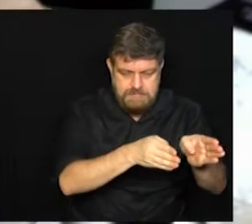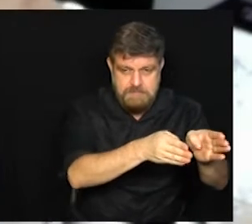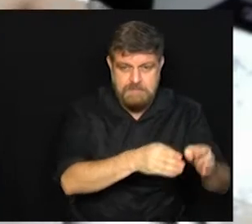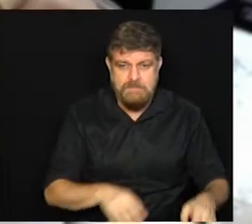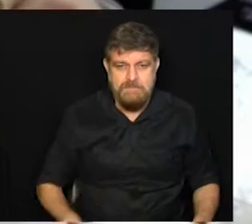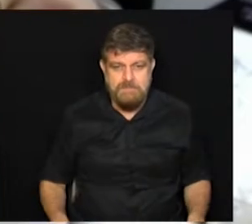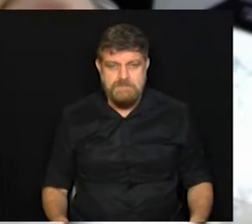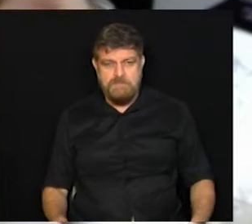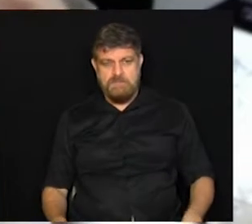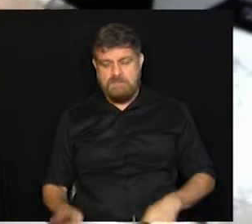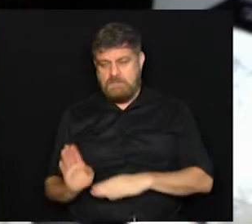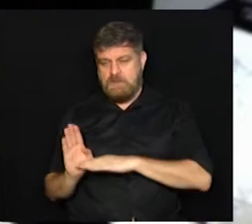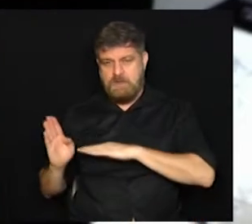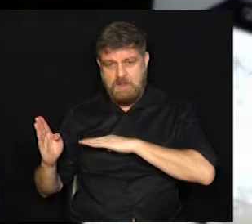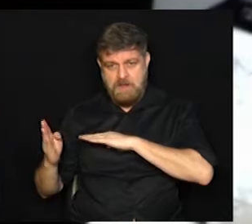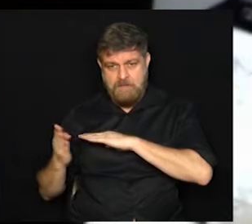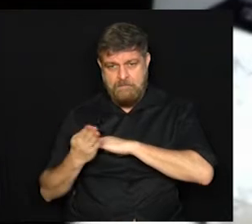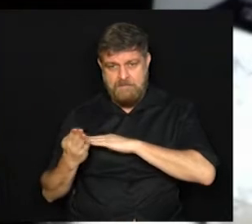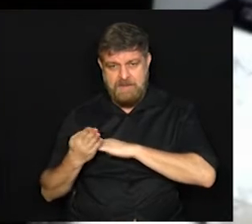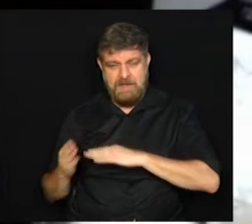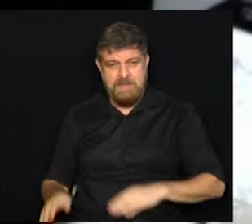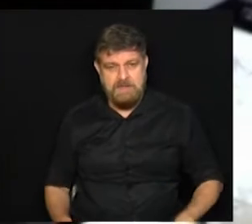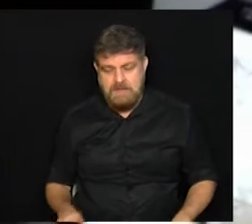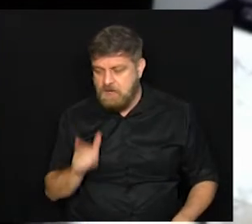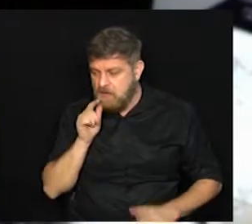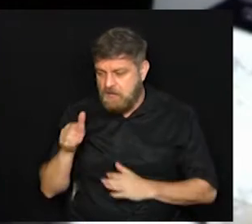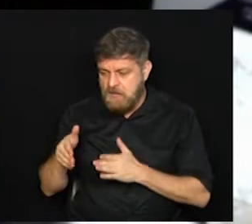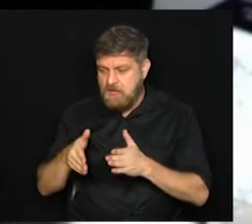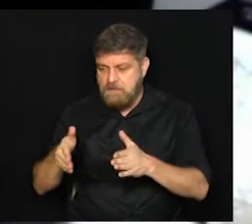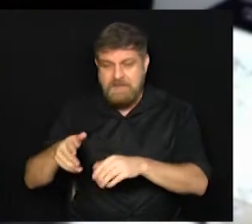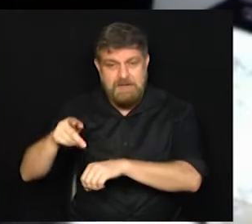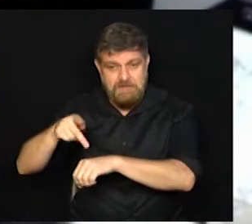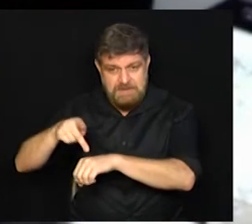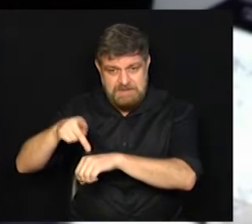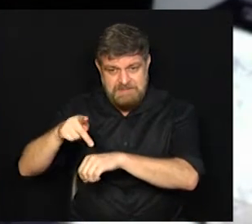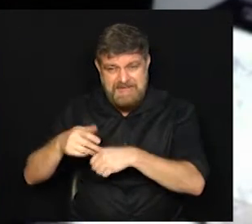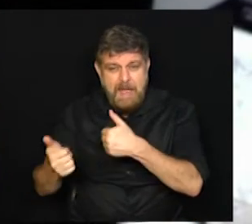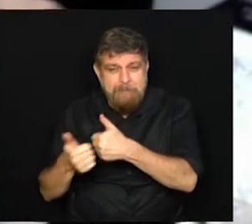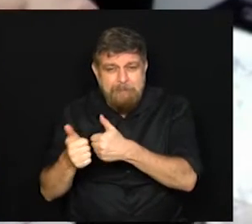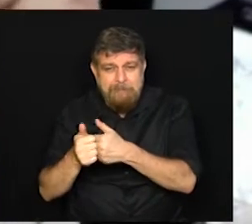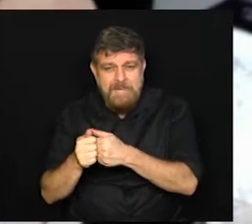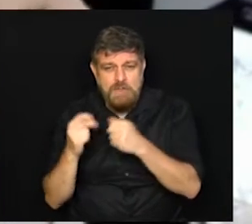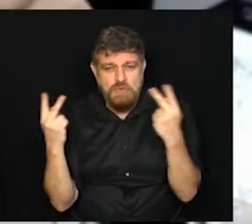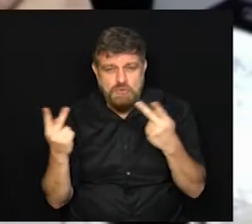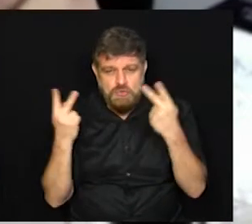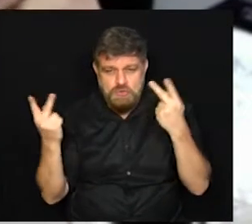Parque Linear Ribeirão das Pedras, fica perto do Dom Pedro, Shopping Dom Pedro.